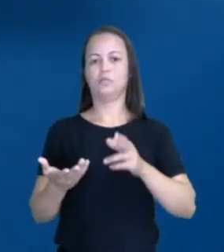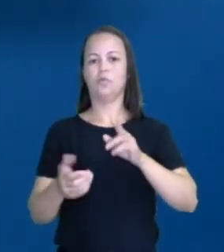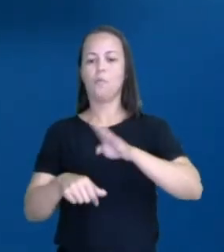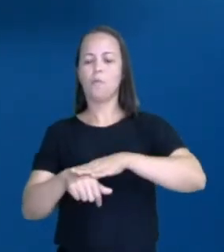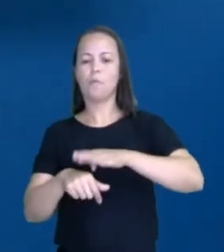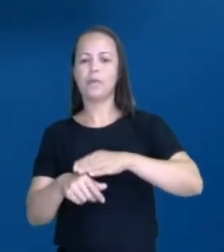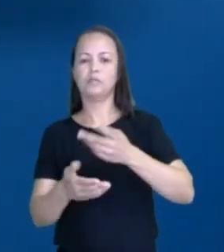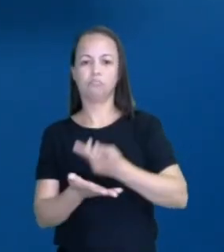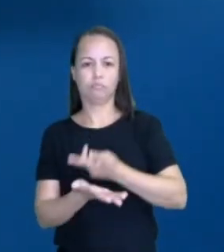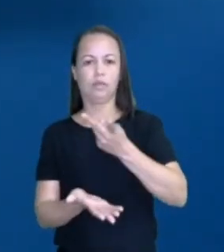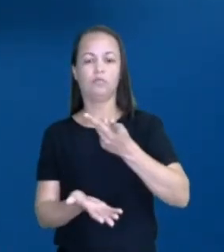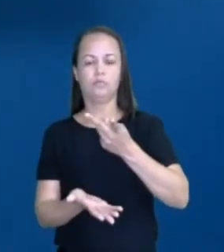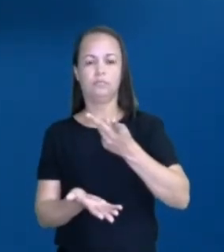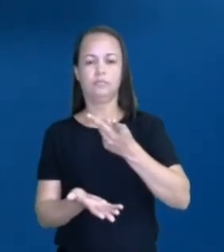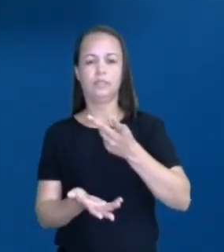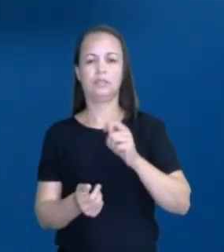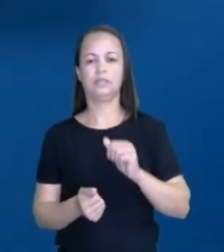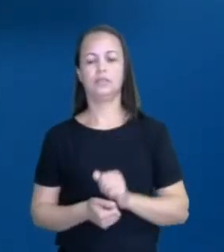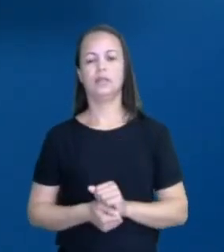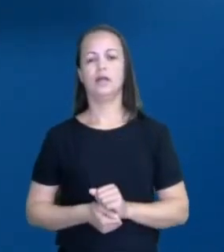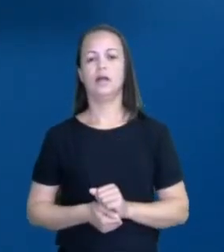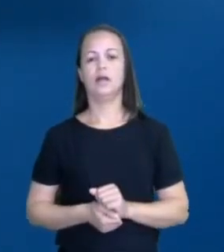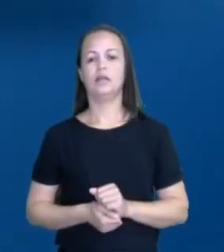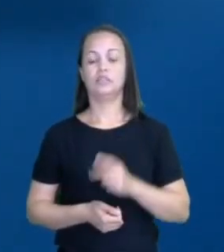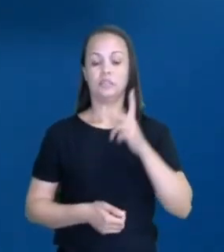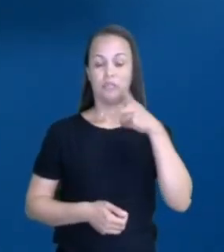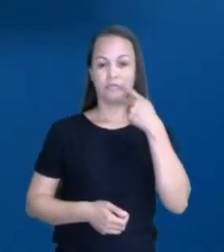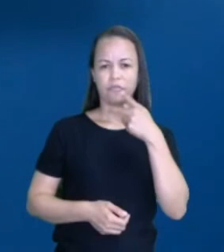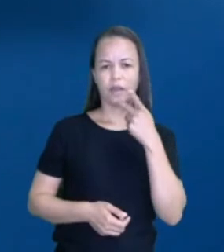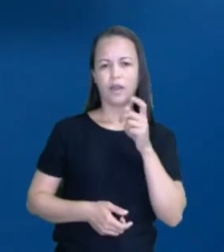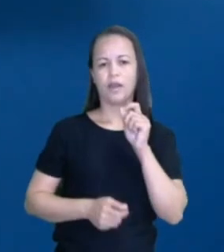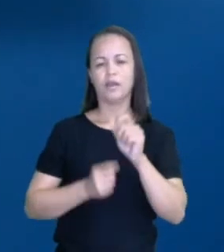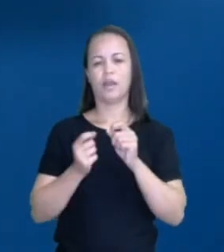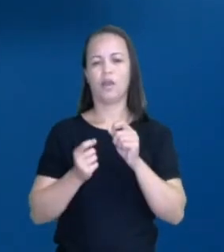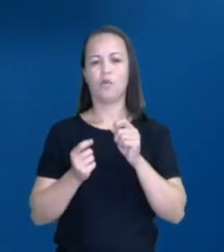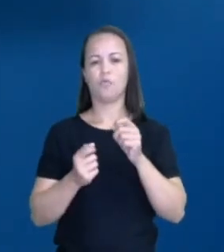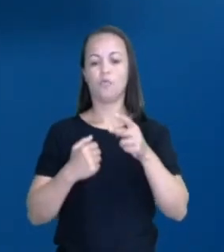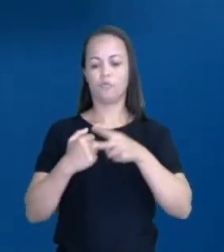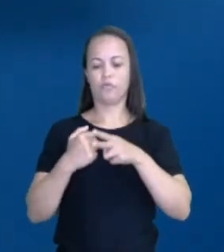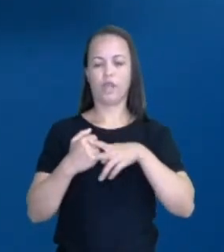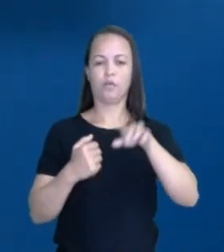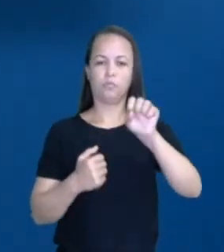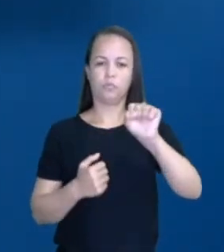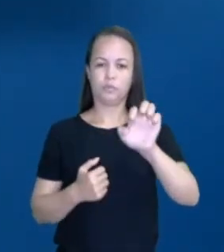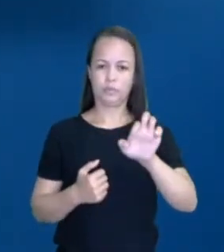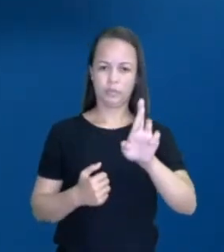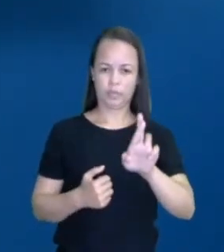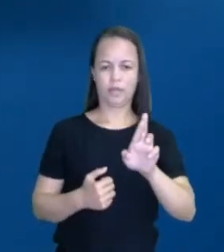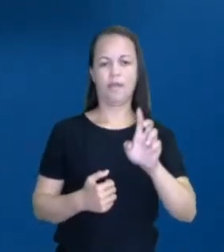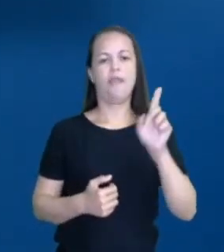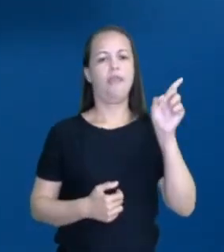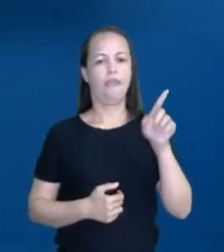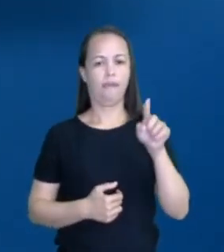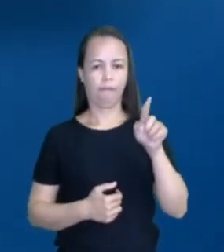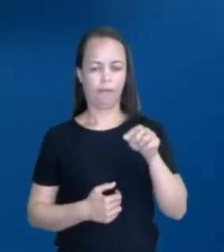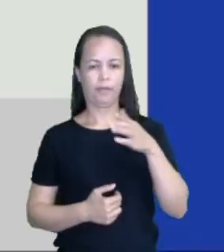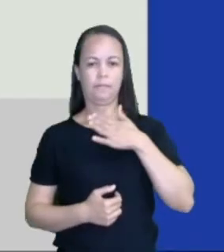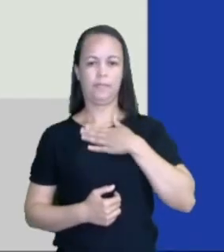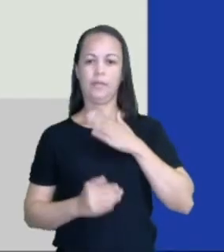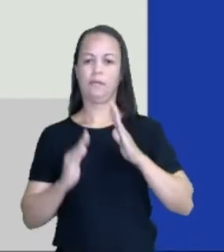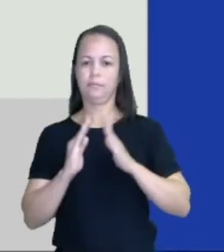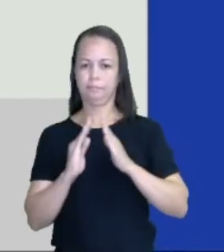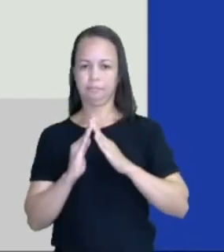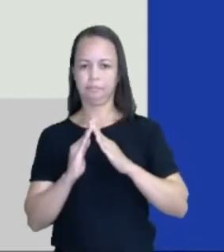um acontecimento, a gente enfatiza e usa o verbo ser. É na minha casa.